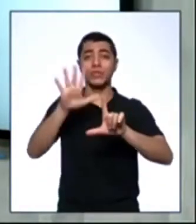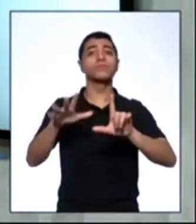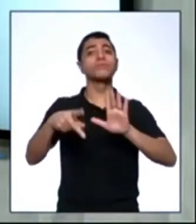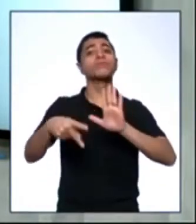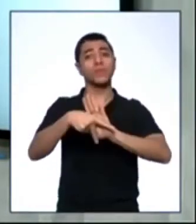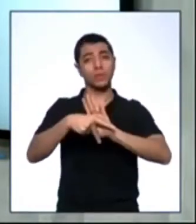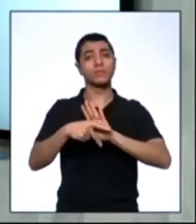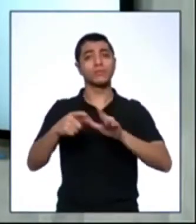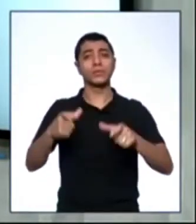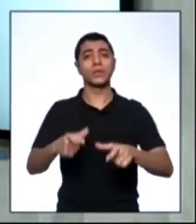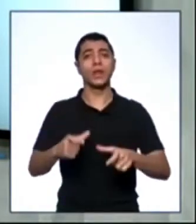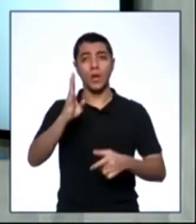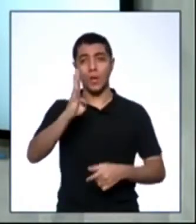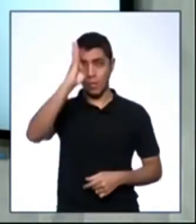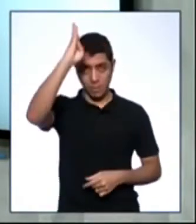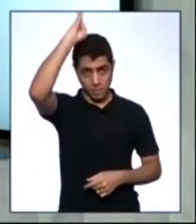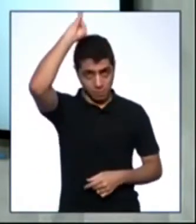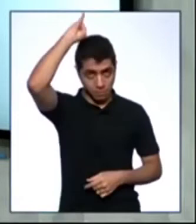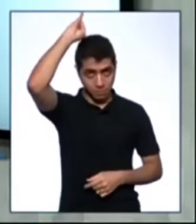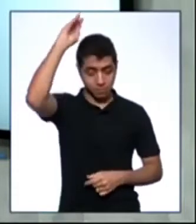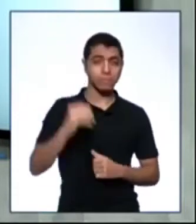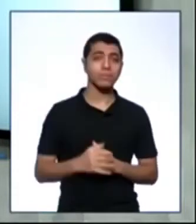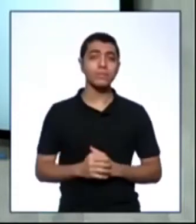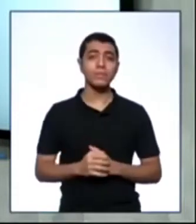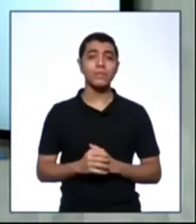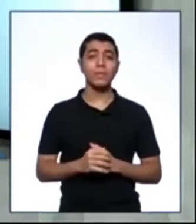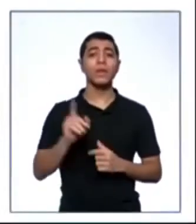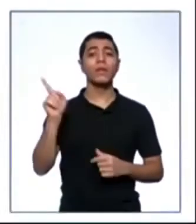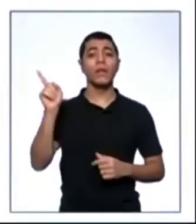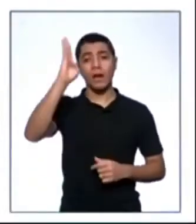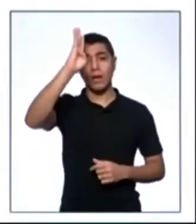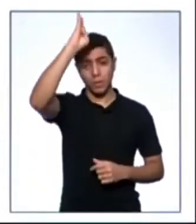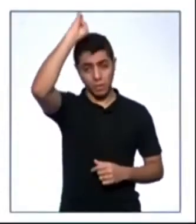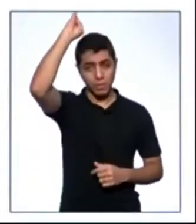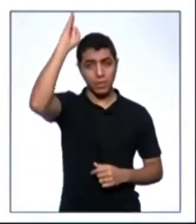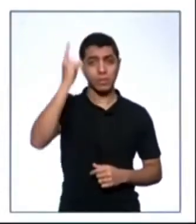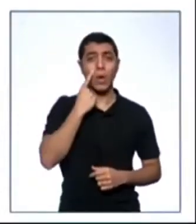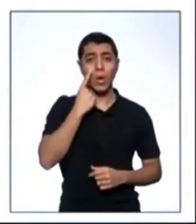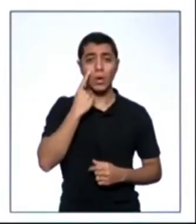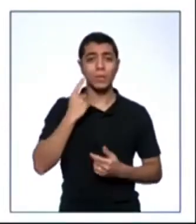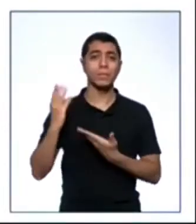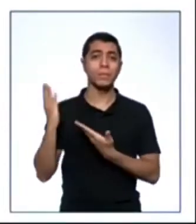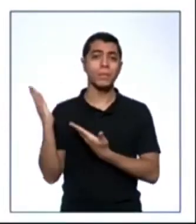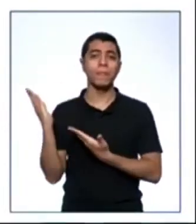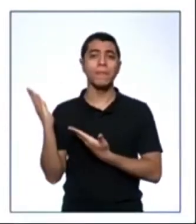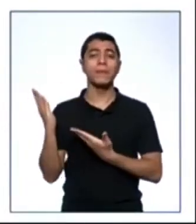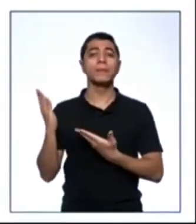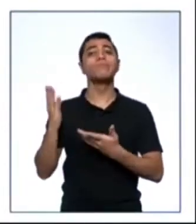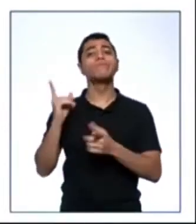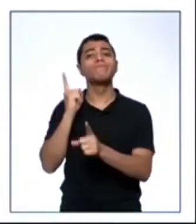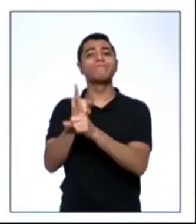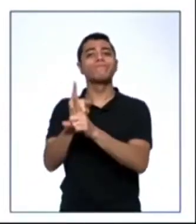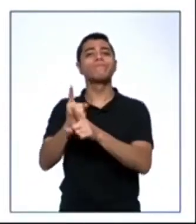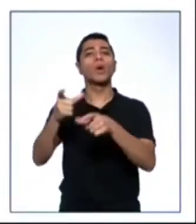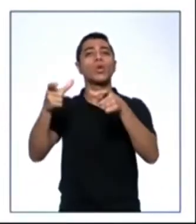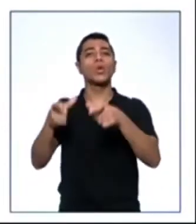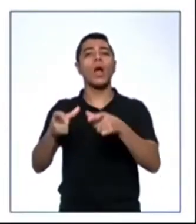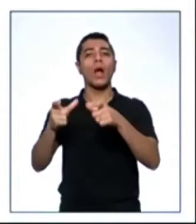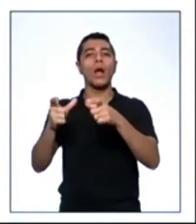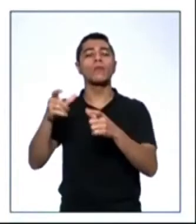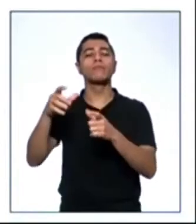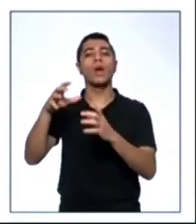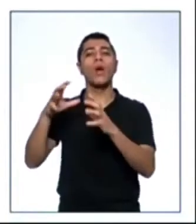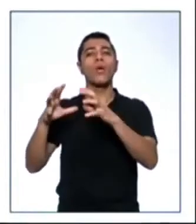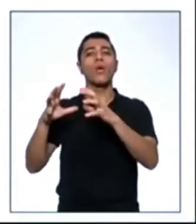encontrada no período, tá? Encontrada dá uma olhada, encontrada no Oriente Médio. Então, é uma imagem